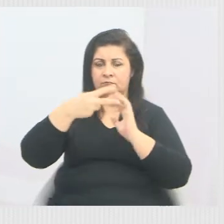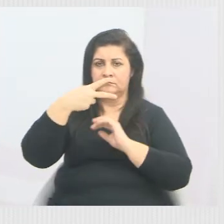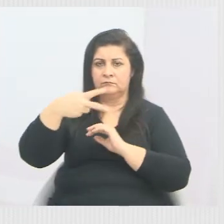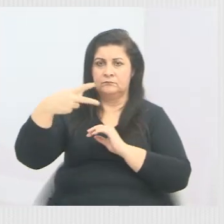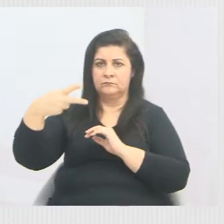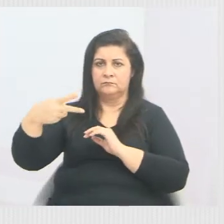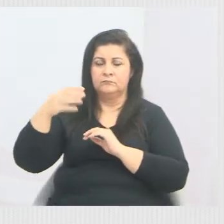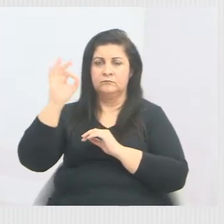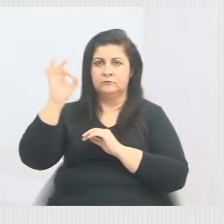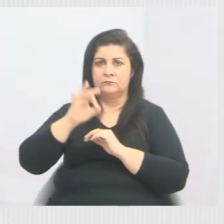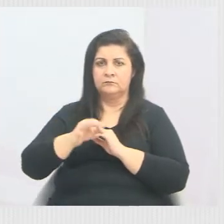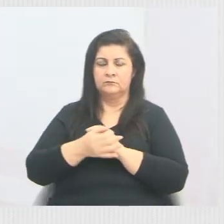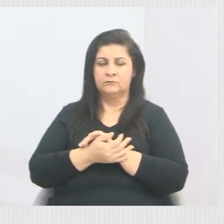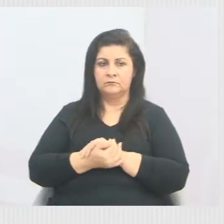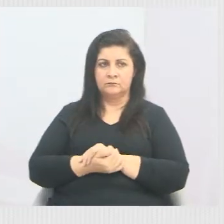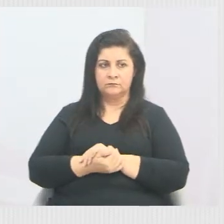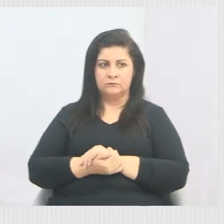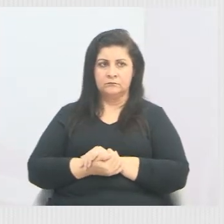22,32%.